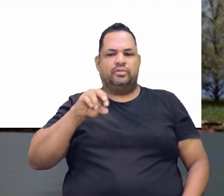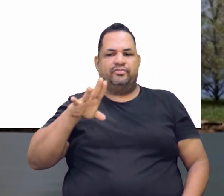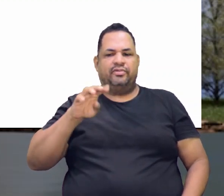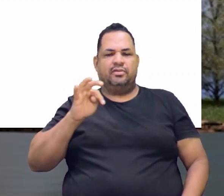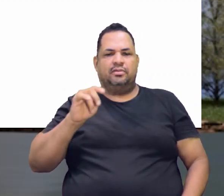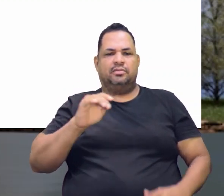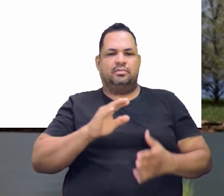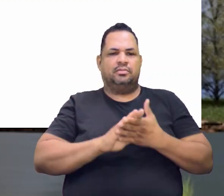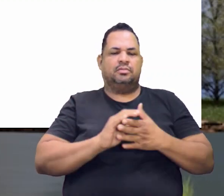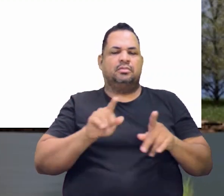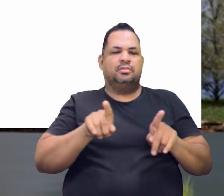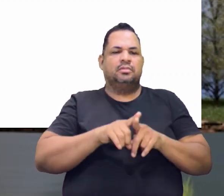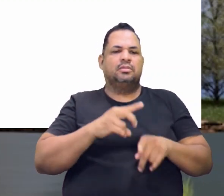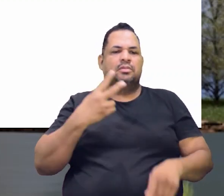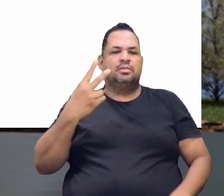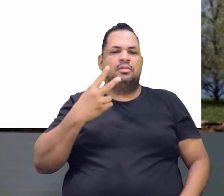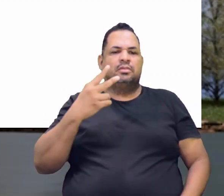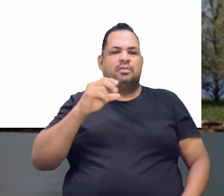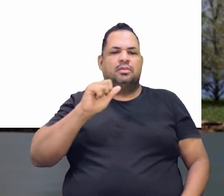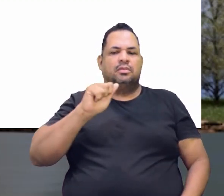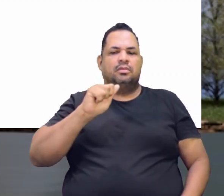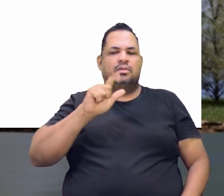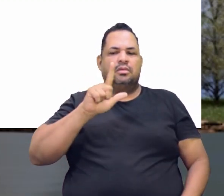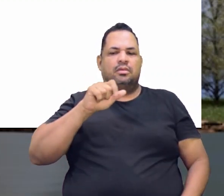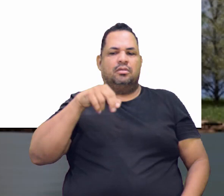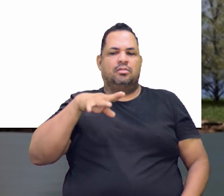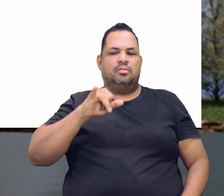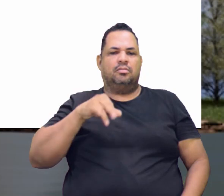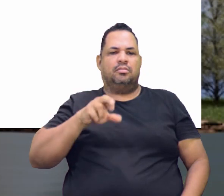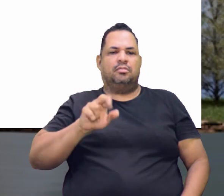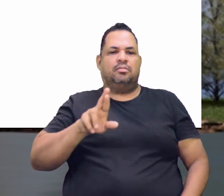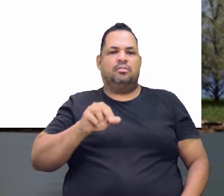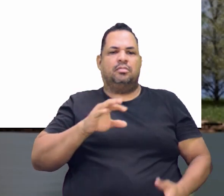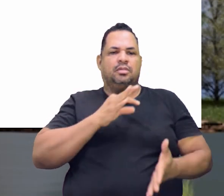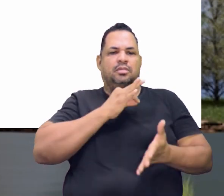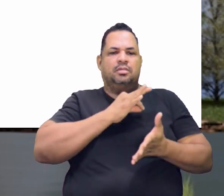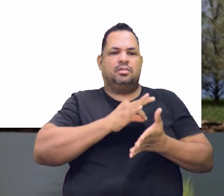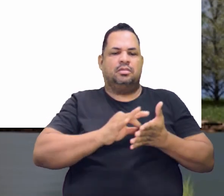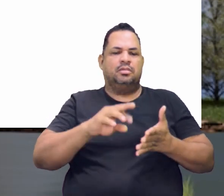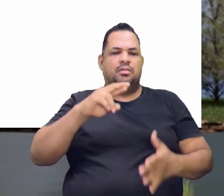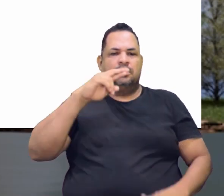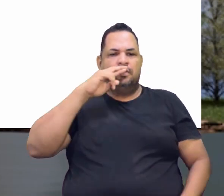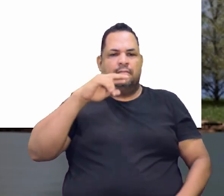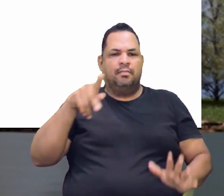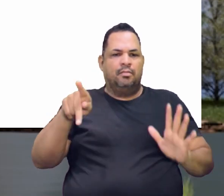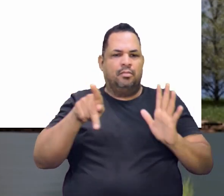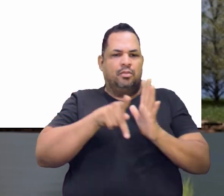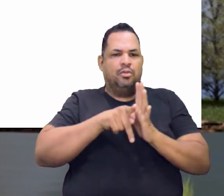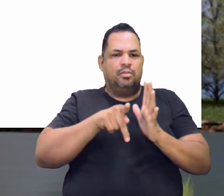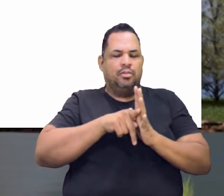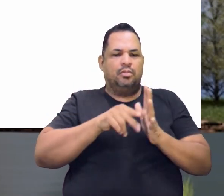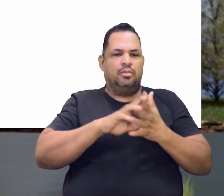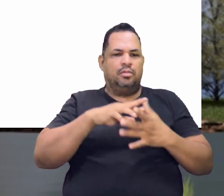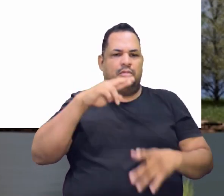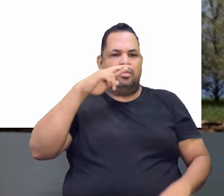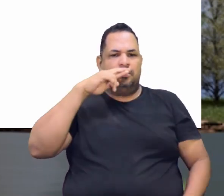segundo, o Almir Cabot de Magalhães, que era o secretário do Rondon, o próprio